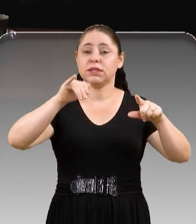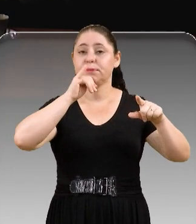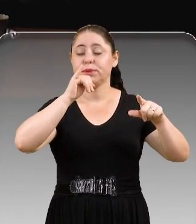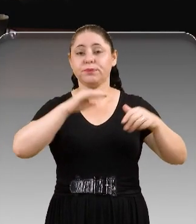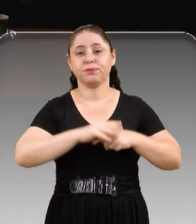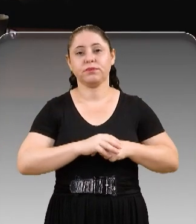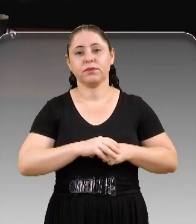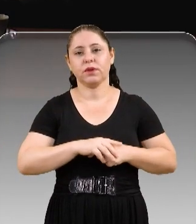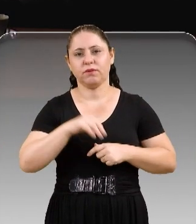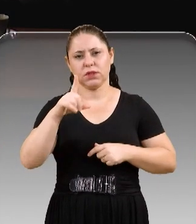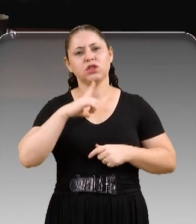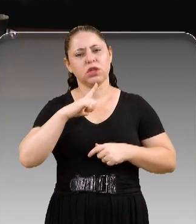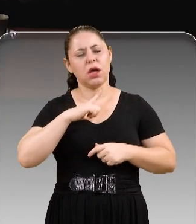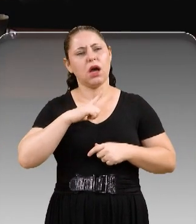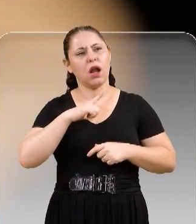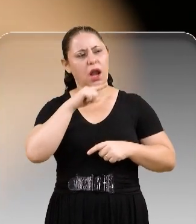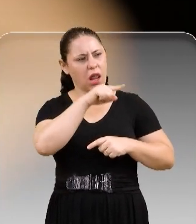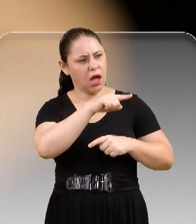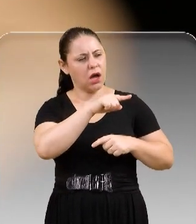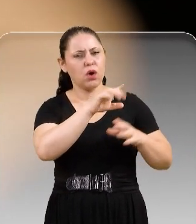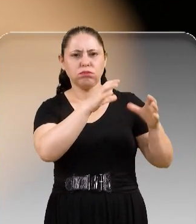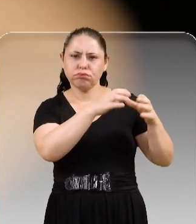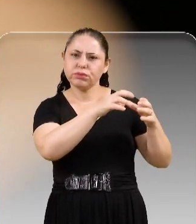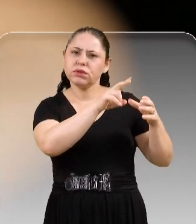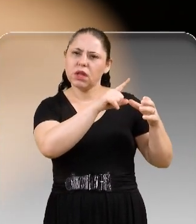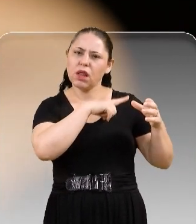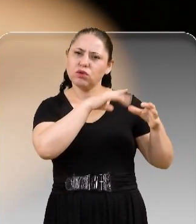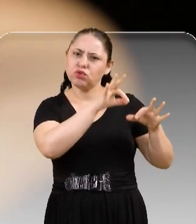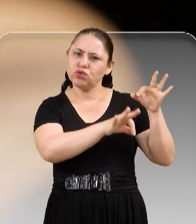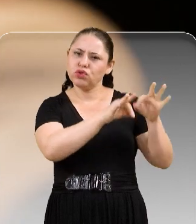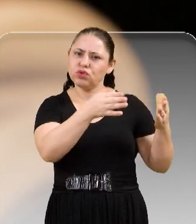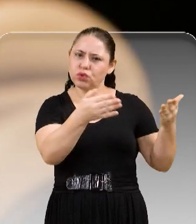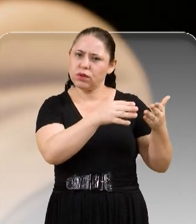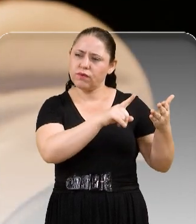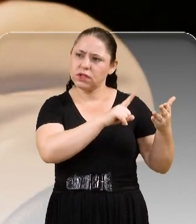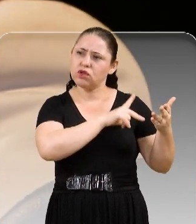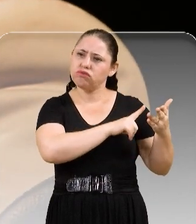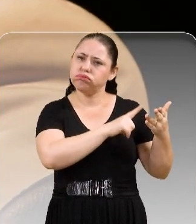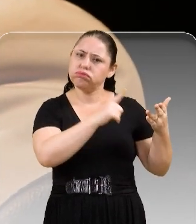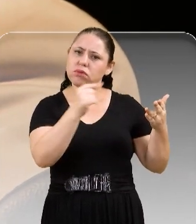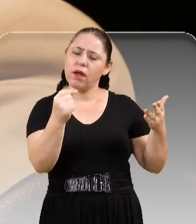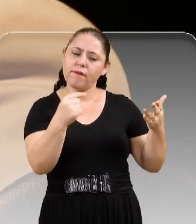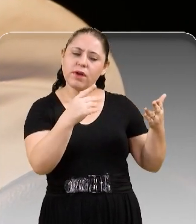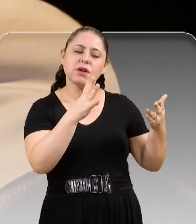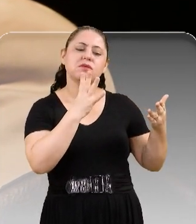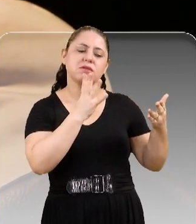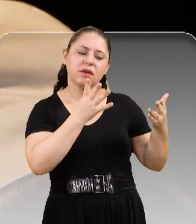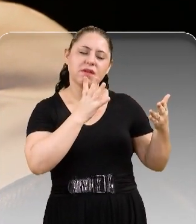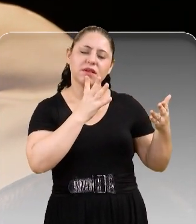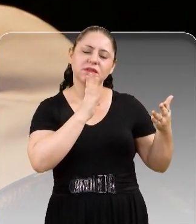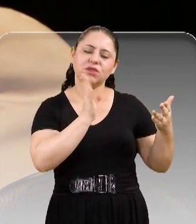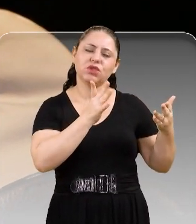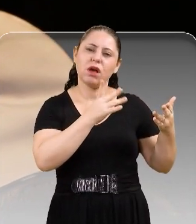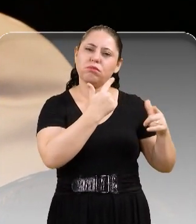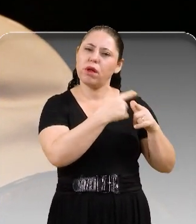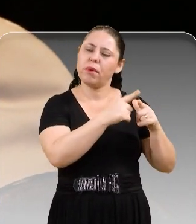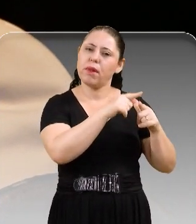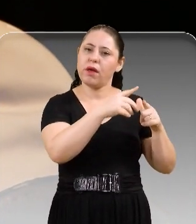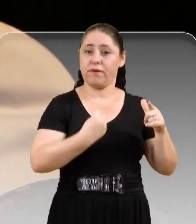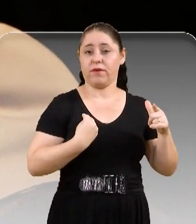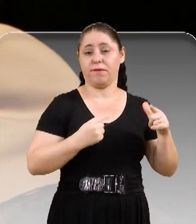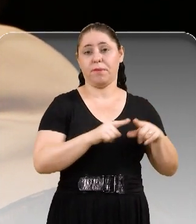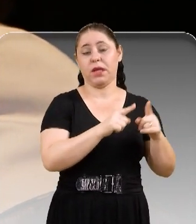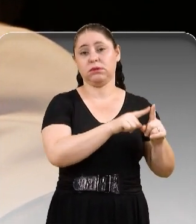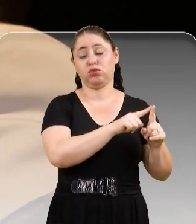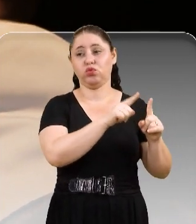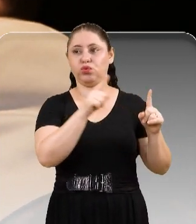que você esteve lá também onde estão os juízes hoje, vivenciou os problemas que eles vivenciam hoje. E